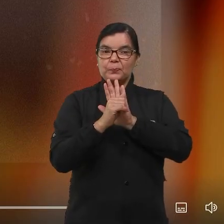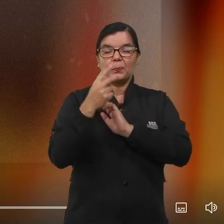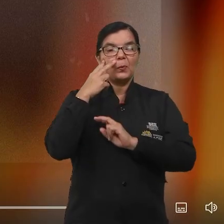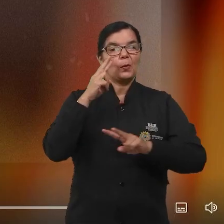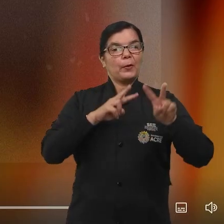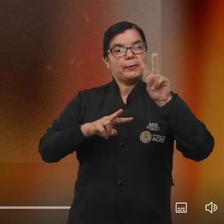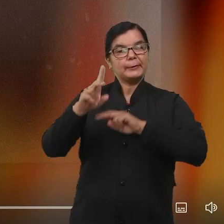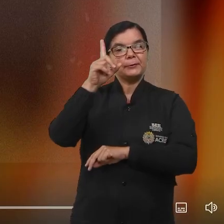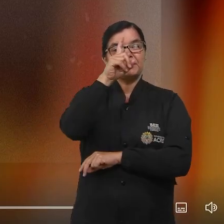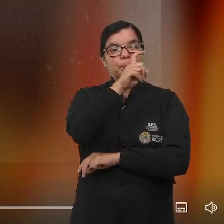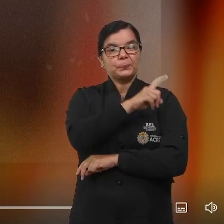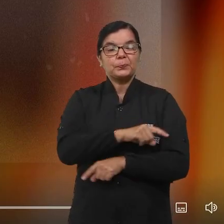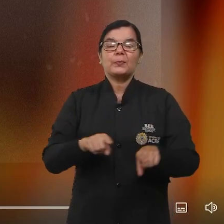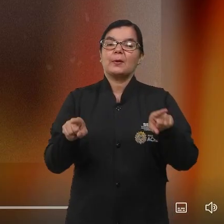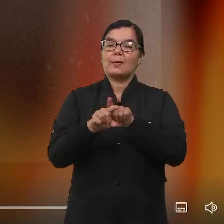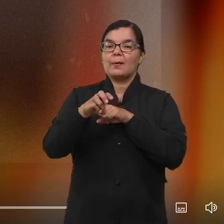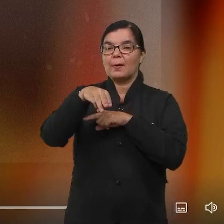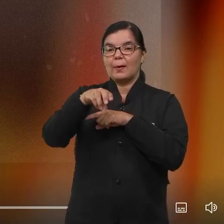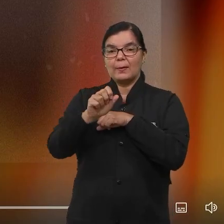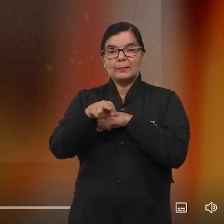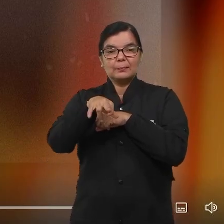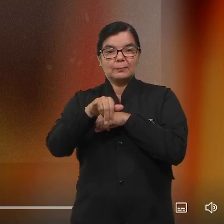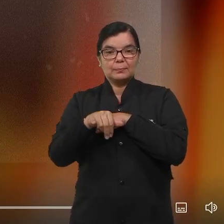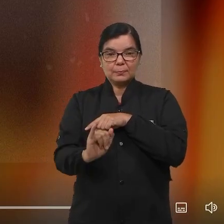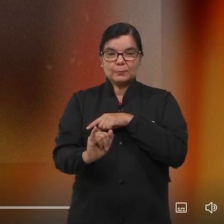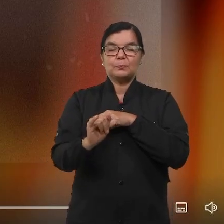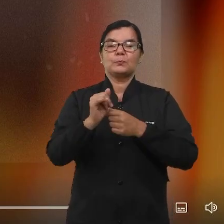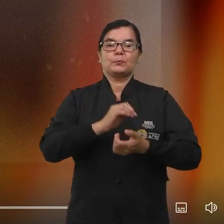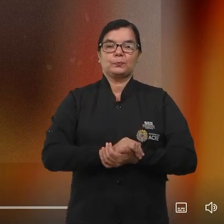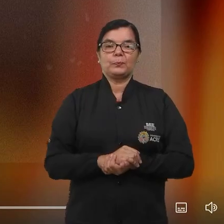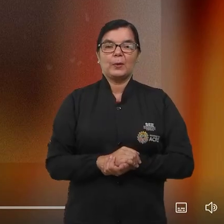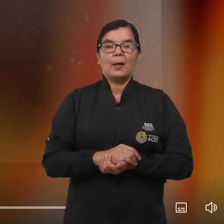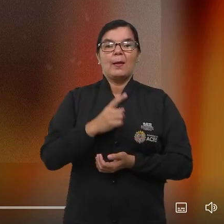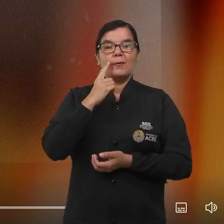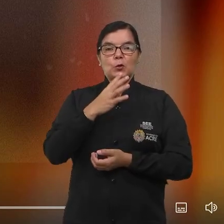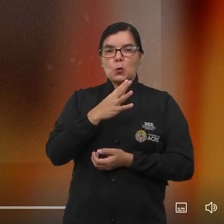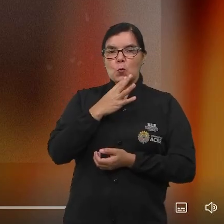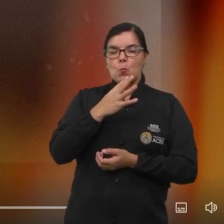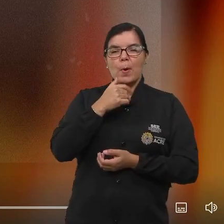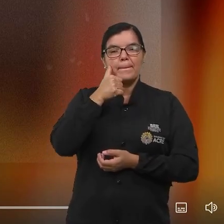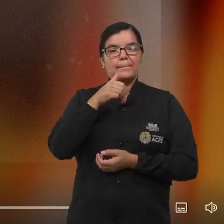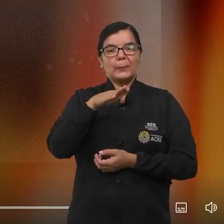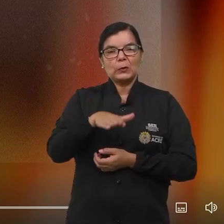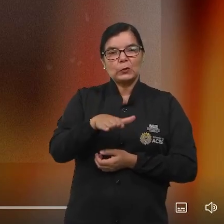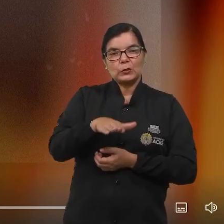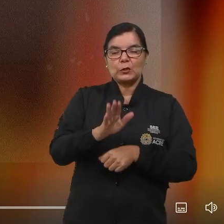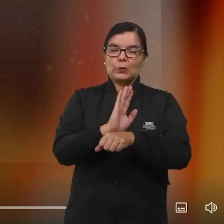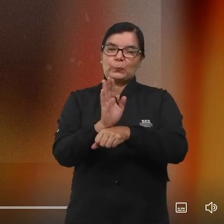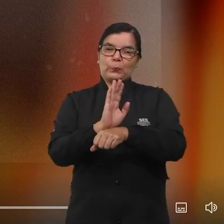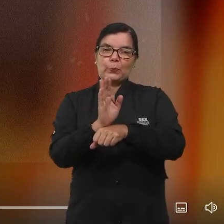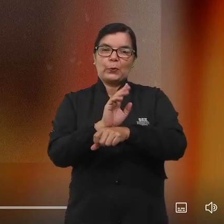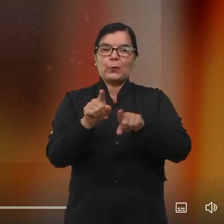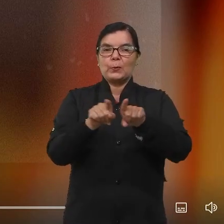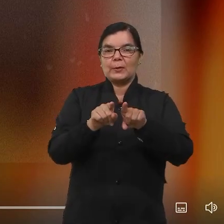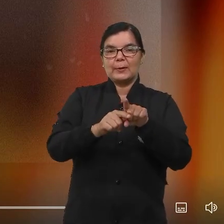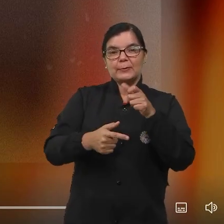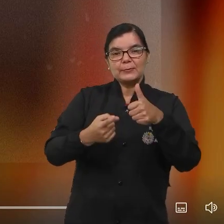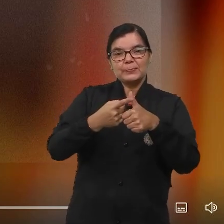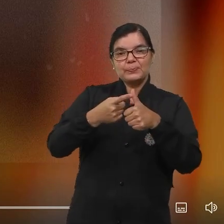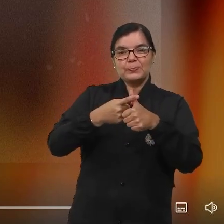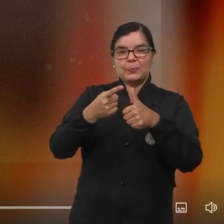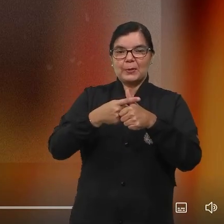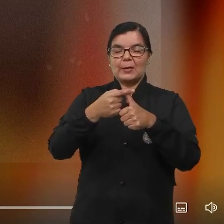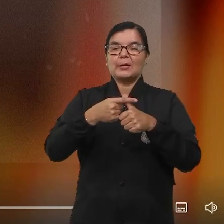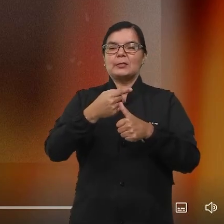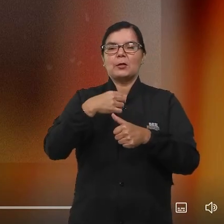visuais complexas. E também teve Mary Pickford, conhecida como a menininha do cinema. Ela foi uma das